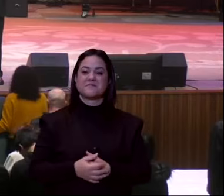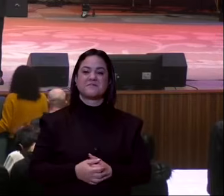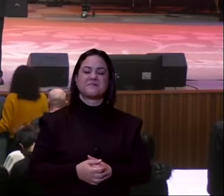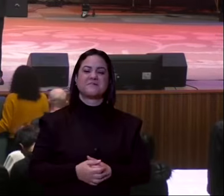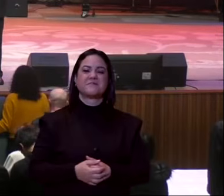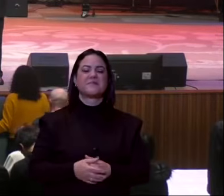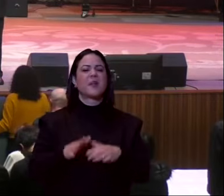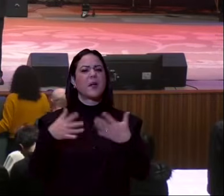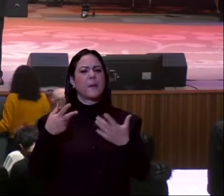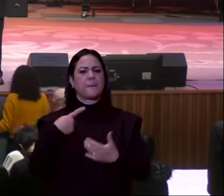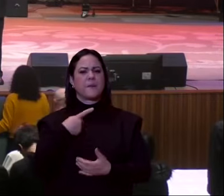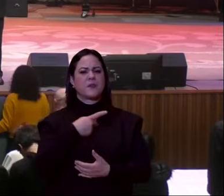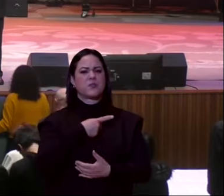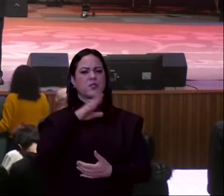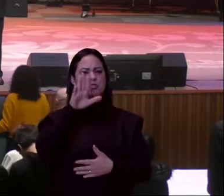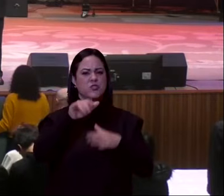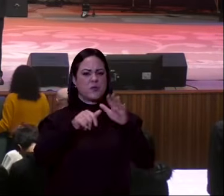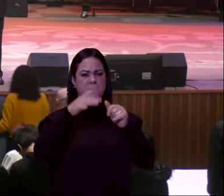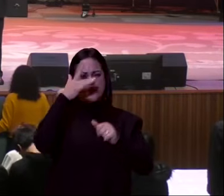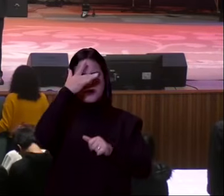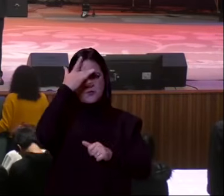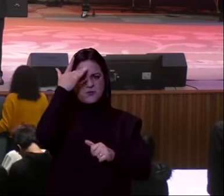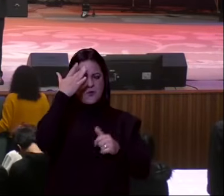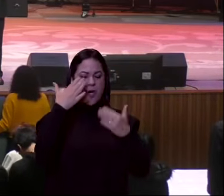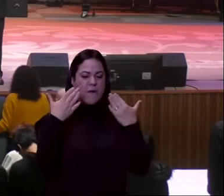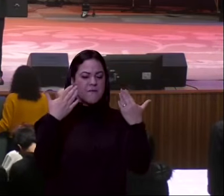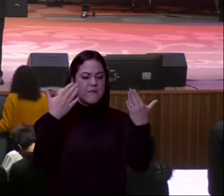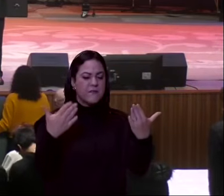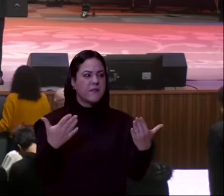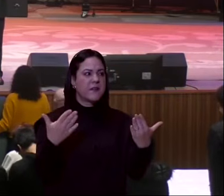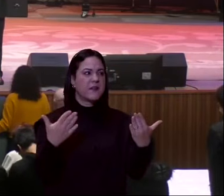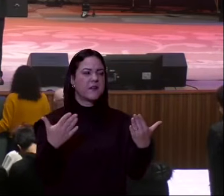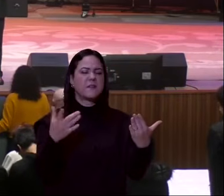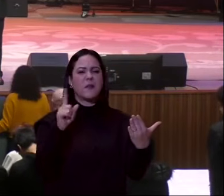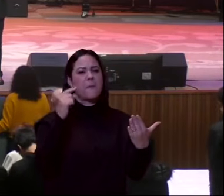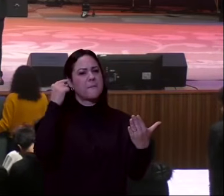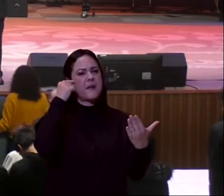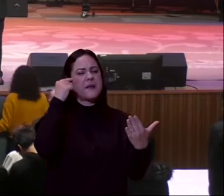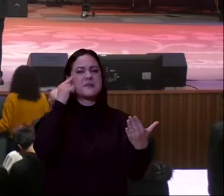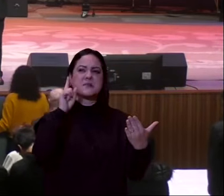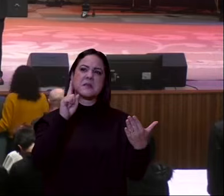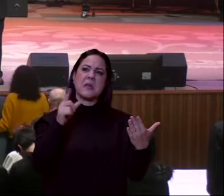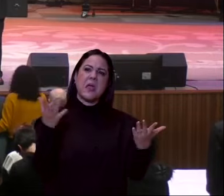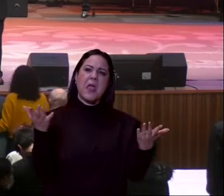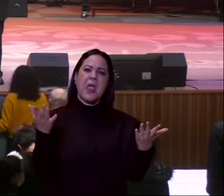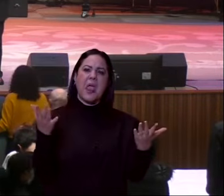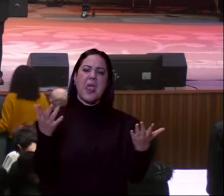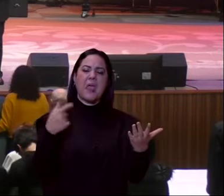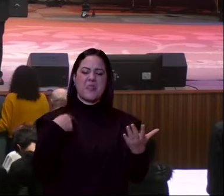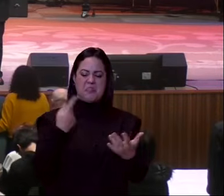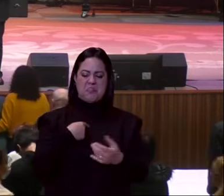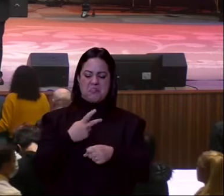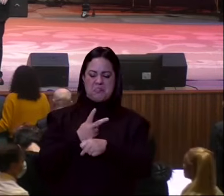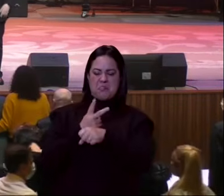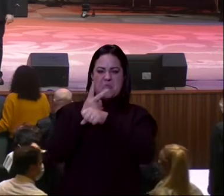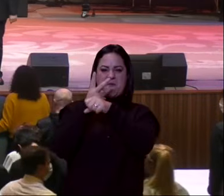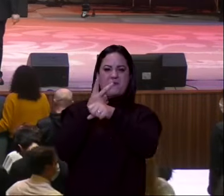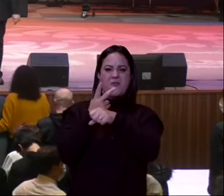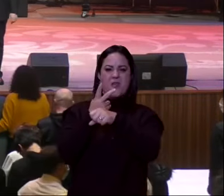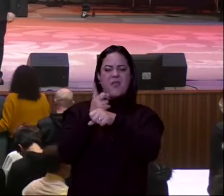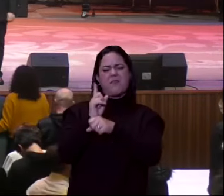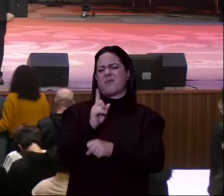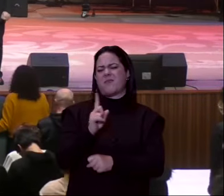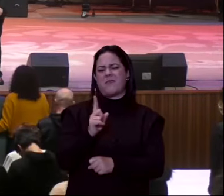Quando um pastor chama alguém para vir para frente, não pensem vocês que isso é um troféu.